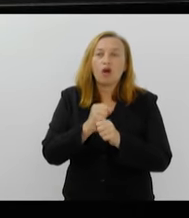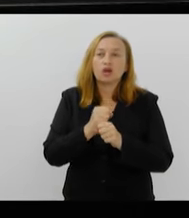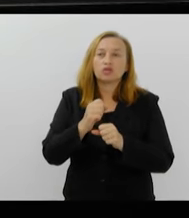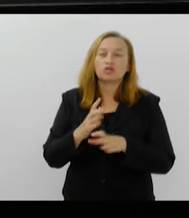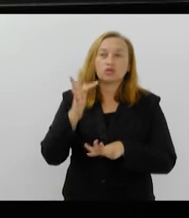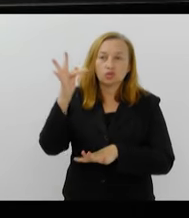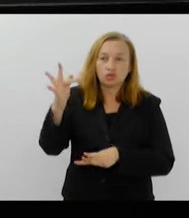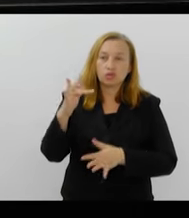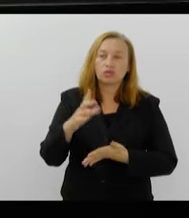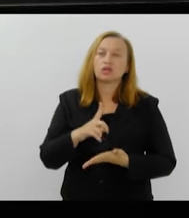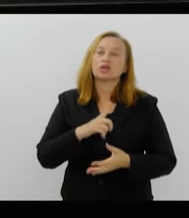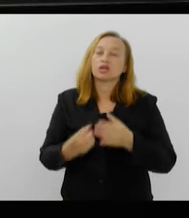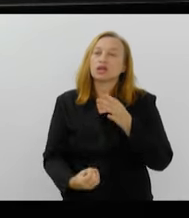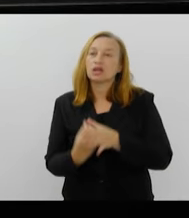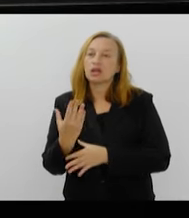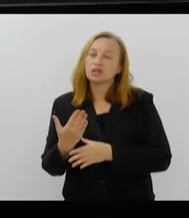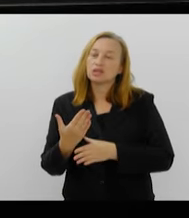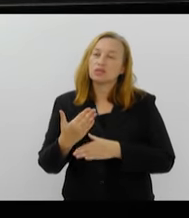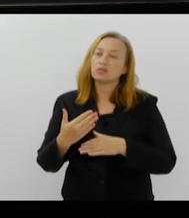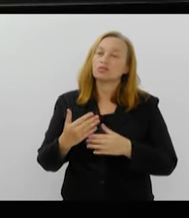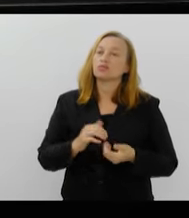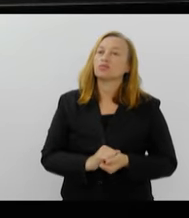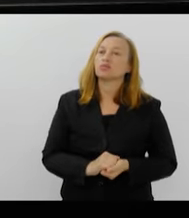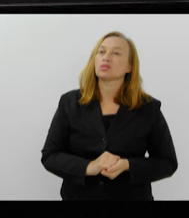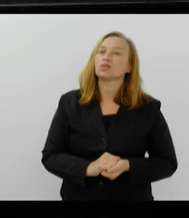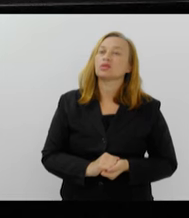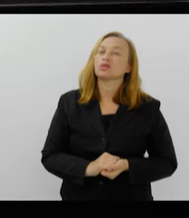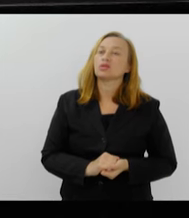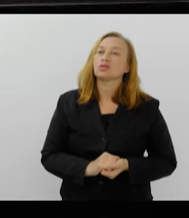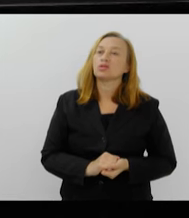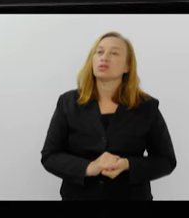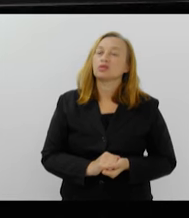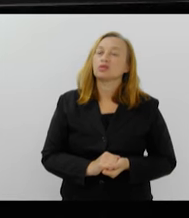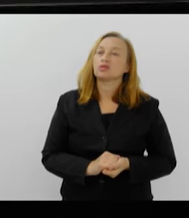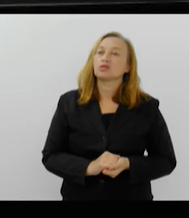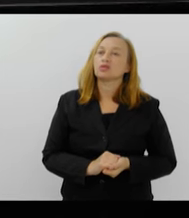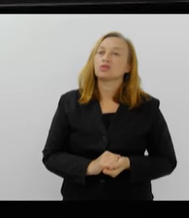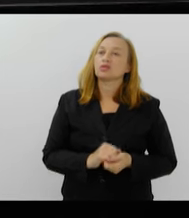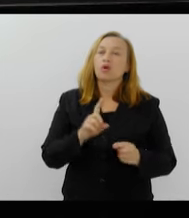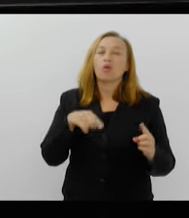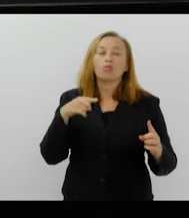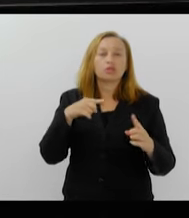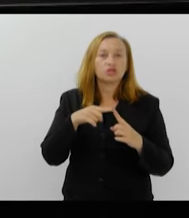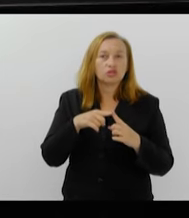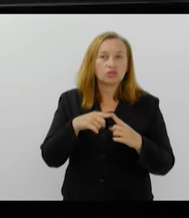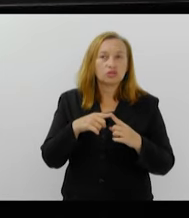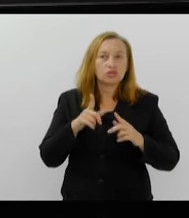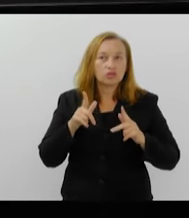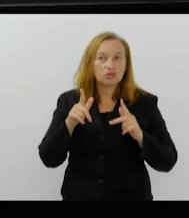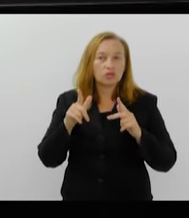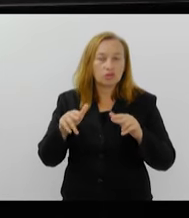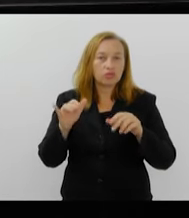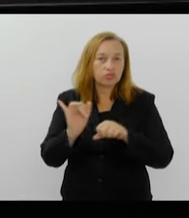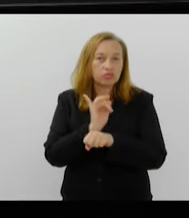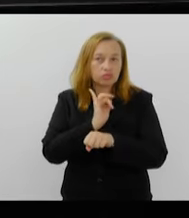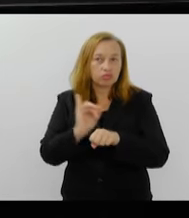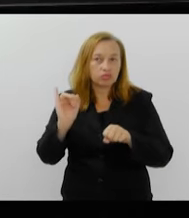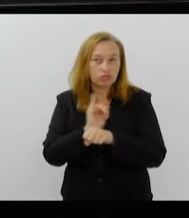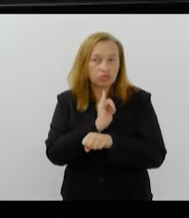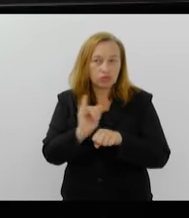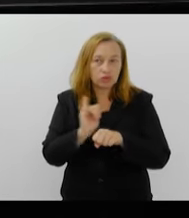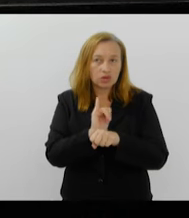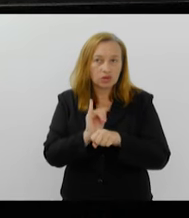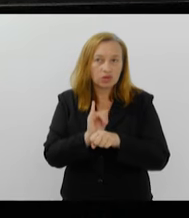cuja construção de longo prazo perpassa pelo alcance de objetivos igualmente estratégicos.